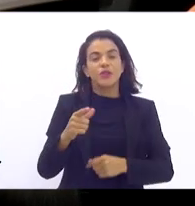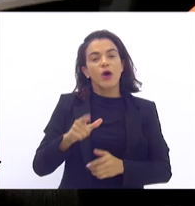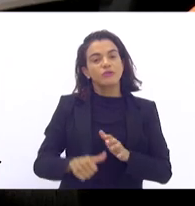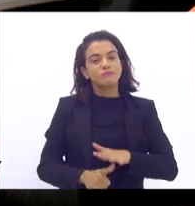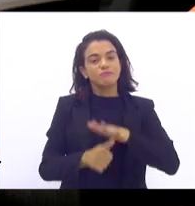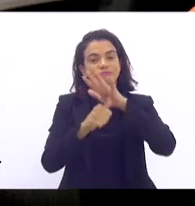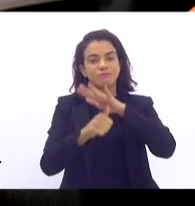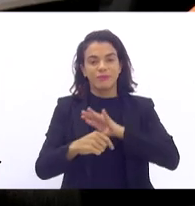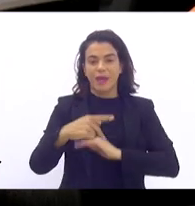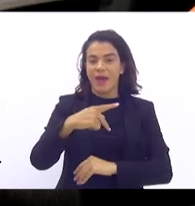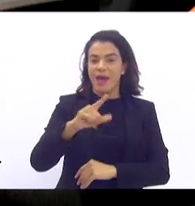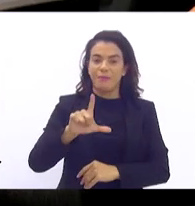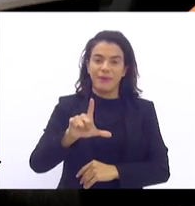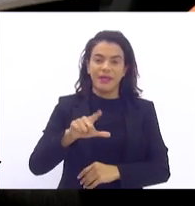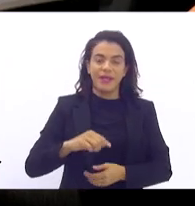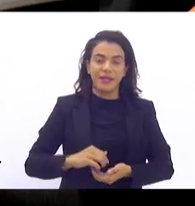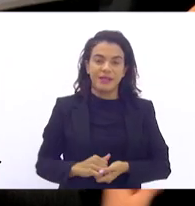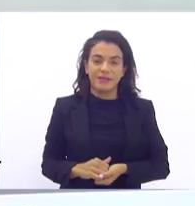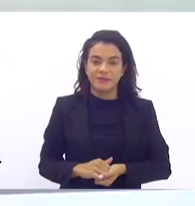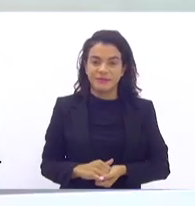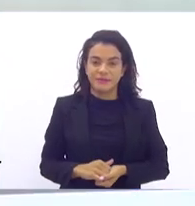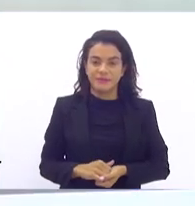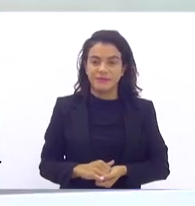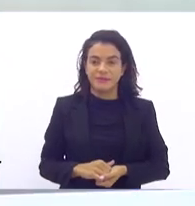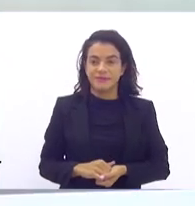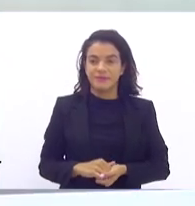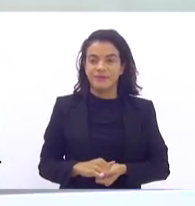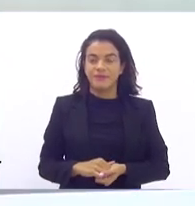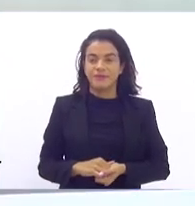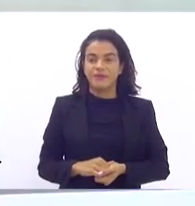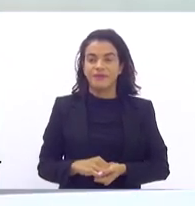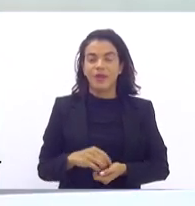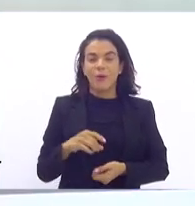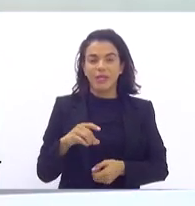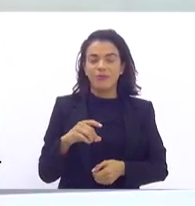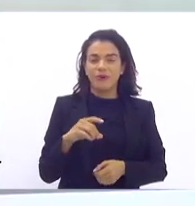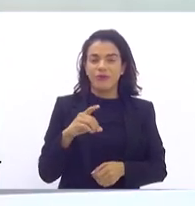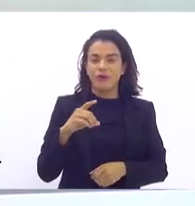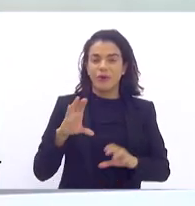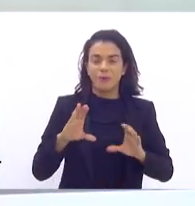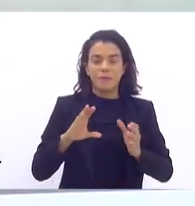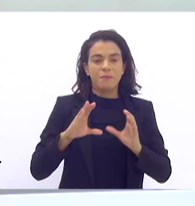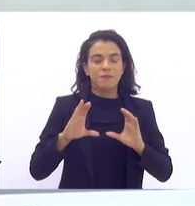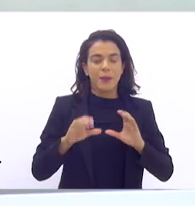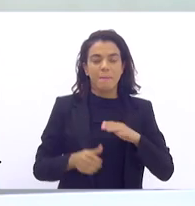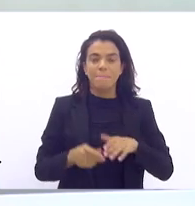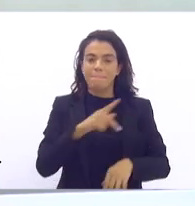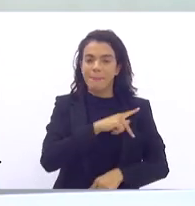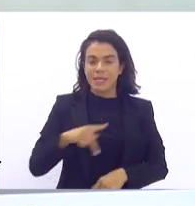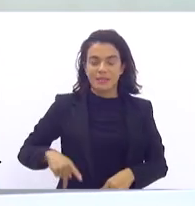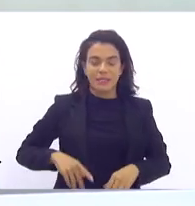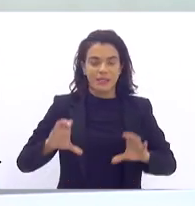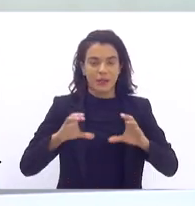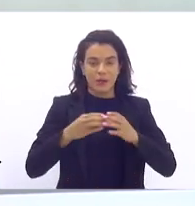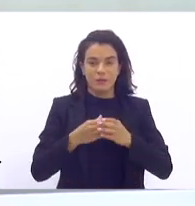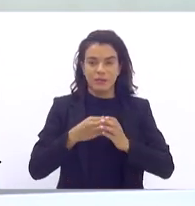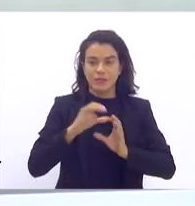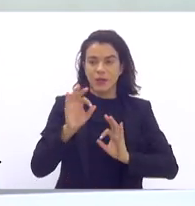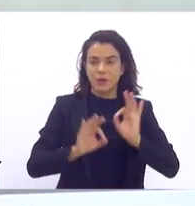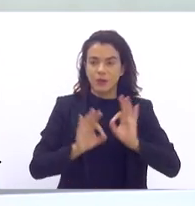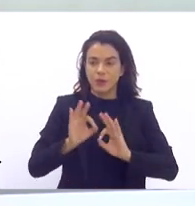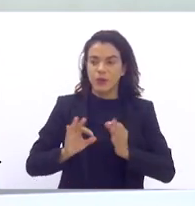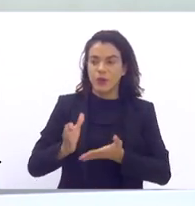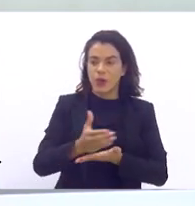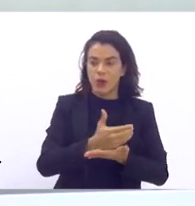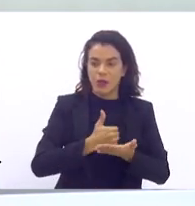pl na Câmara dos Deputados deputado federal dilneu corte nosso presidente da Comissão de orçamento André Correia nosso deputado